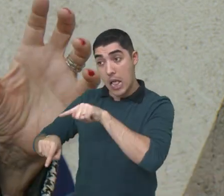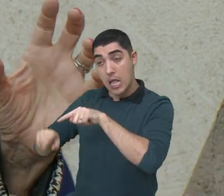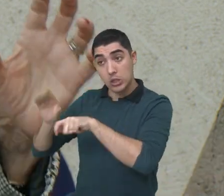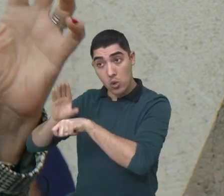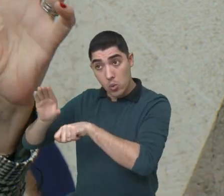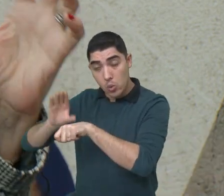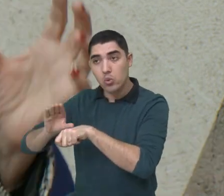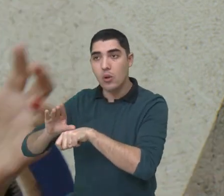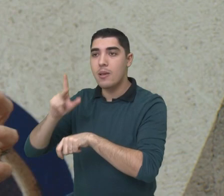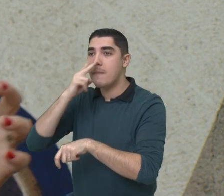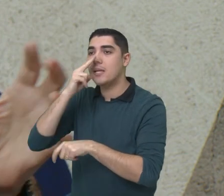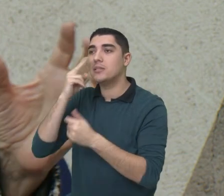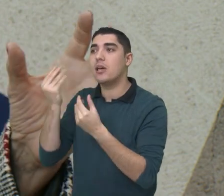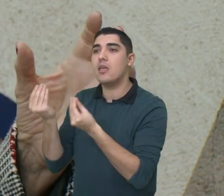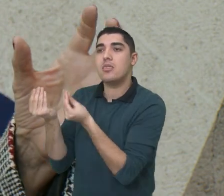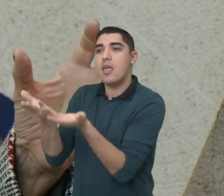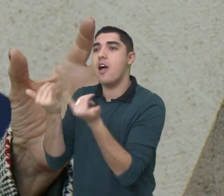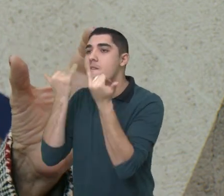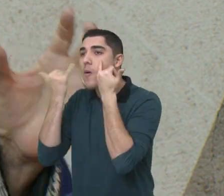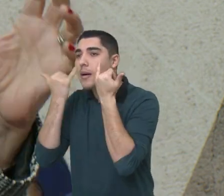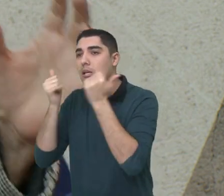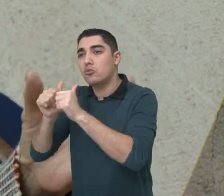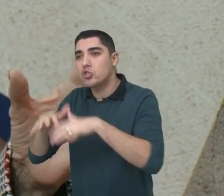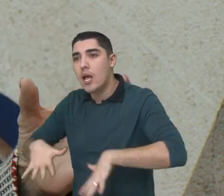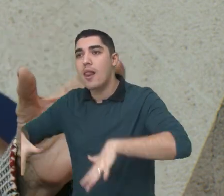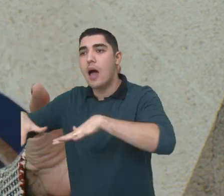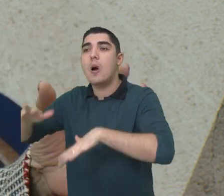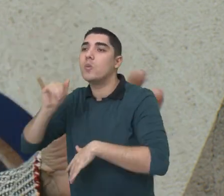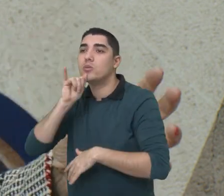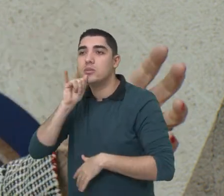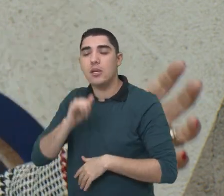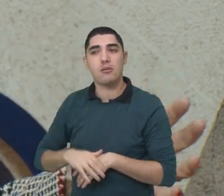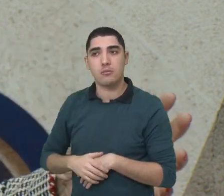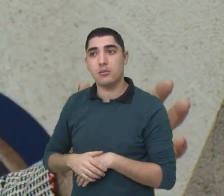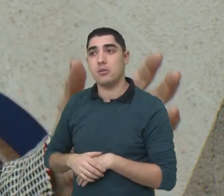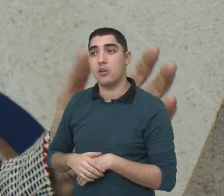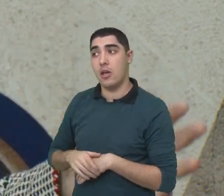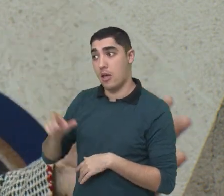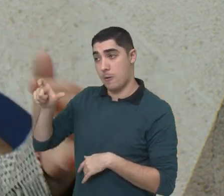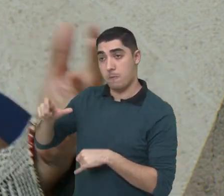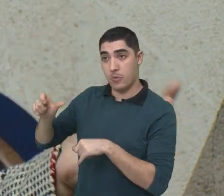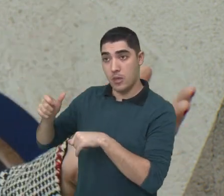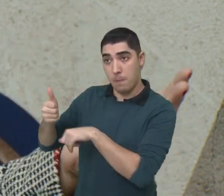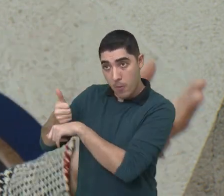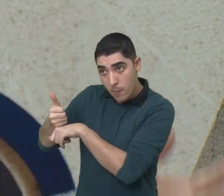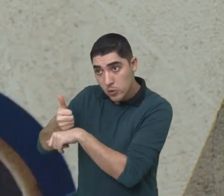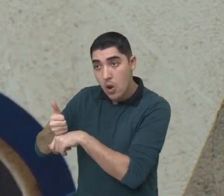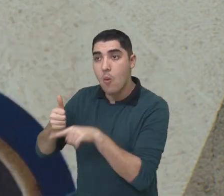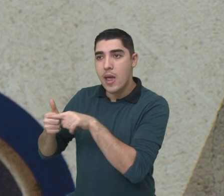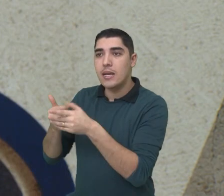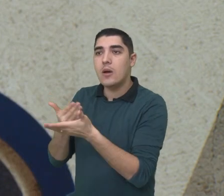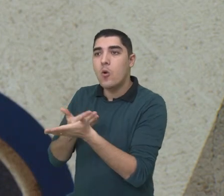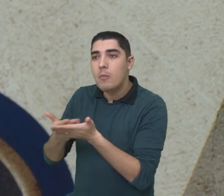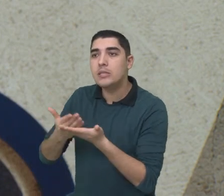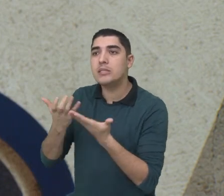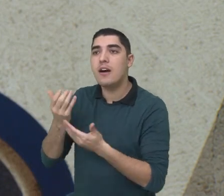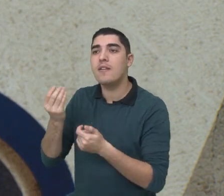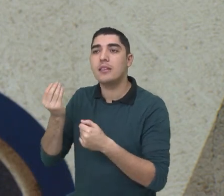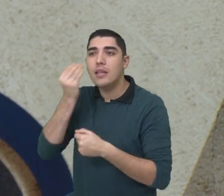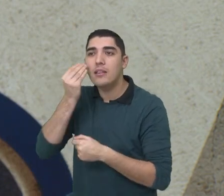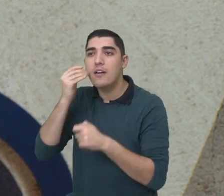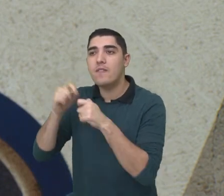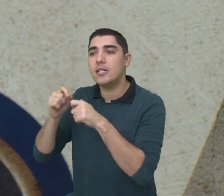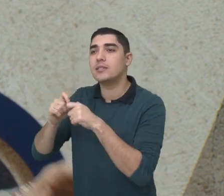uma informação geral. Tá? O corretor, aquele que está como tentando fazer o técnico